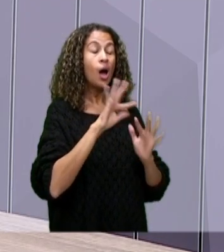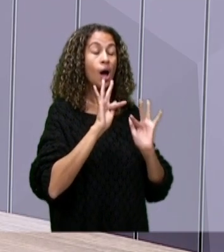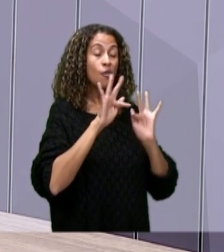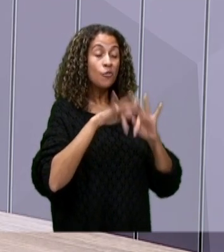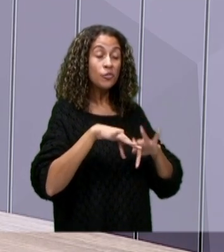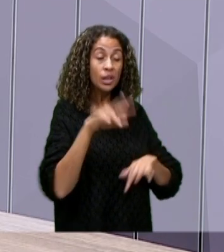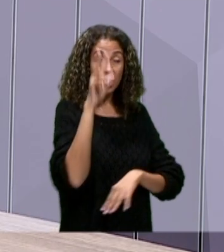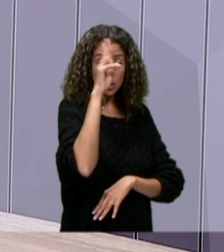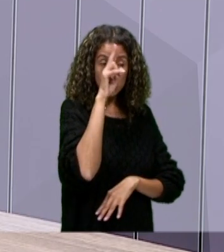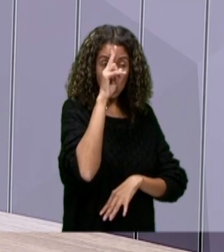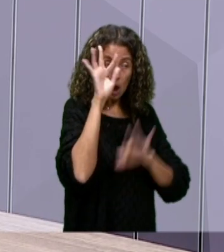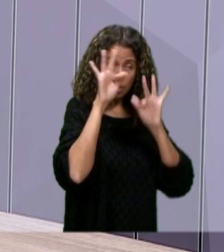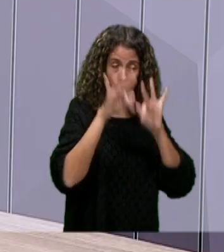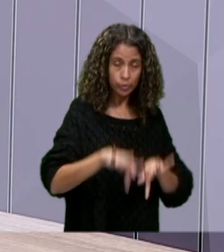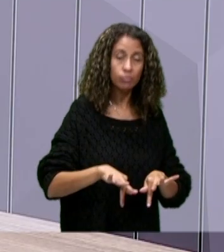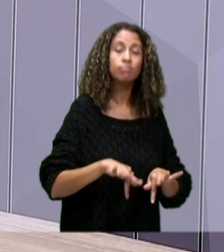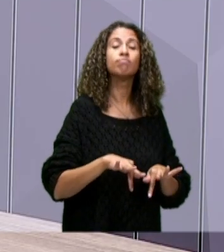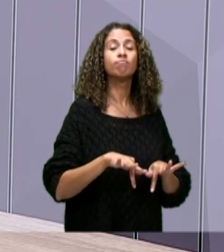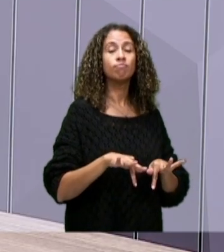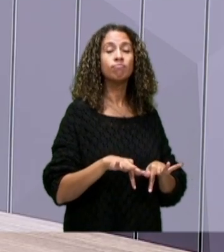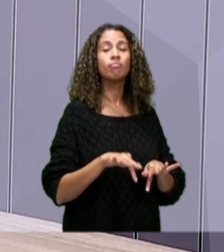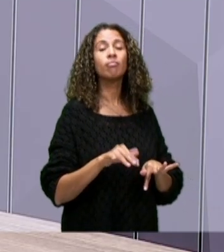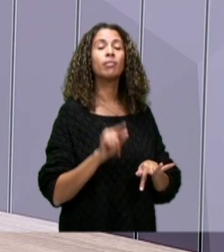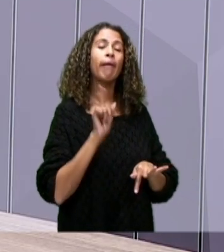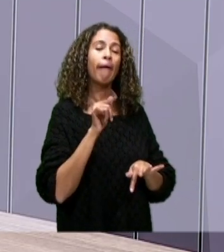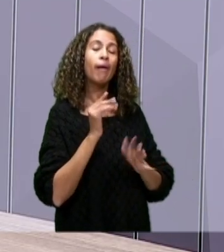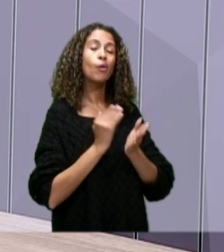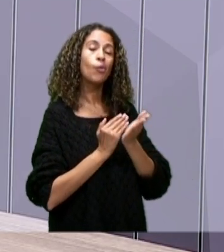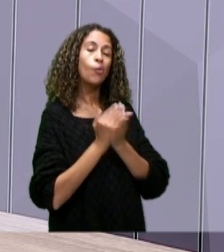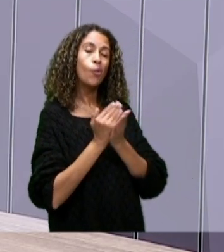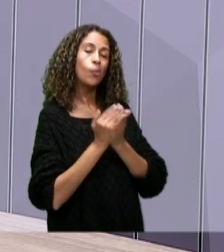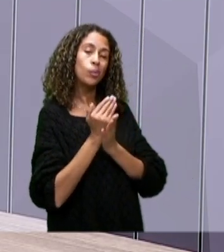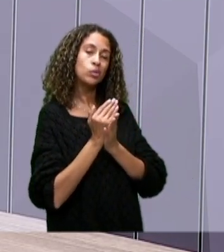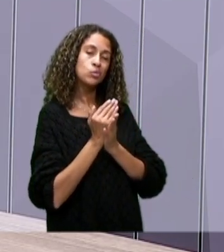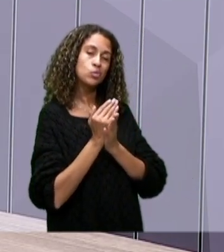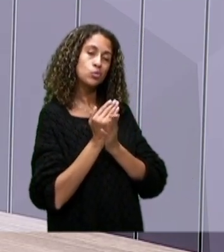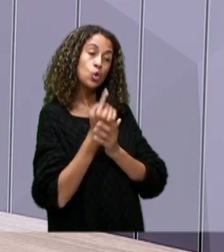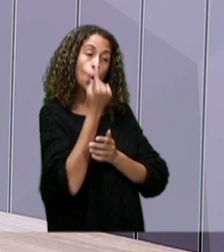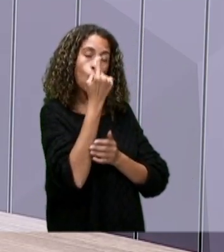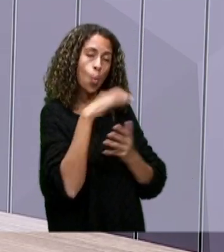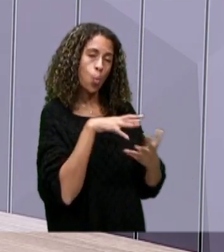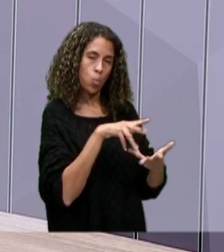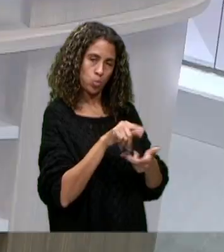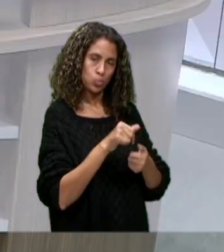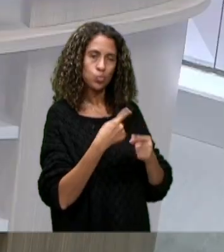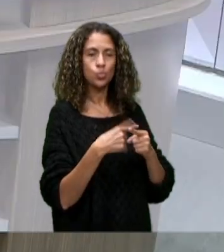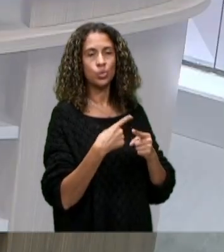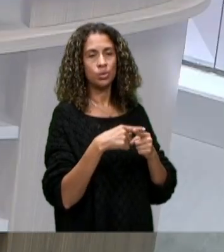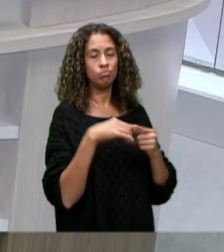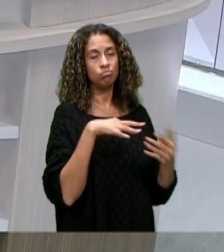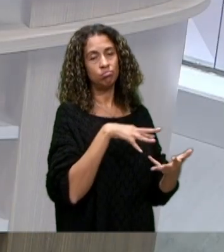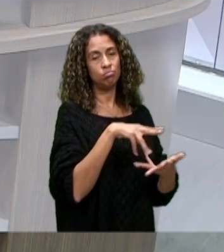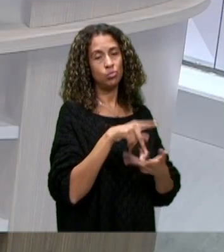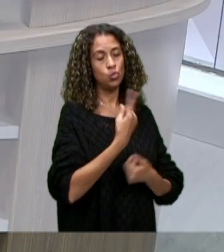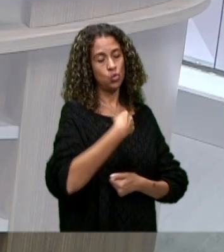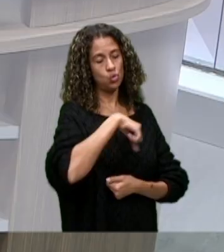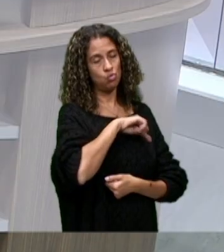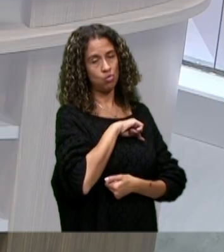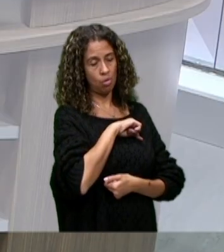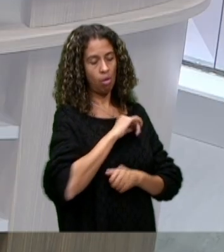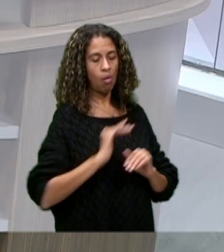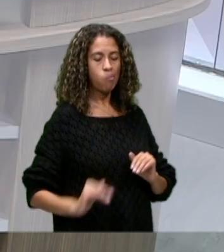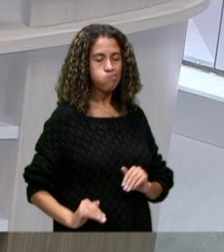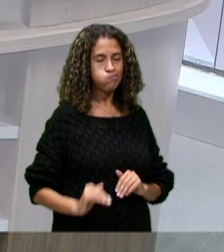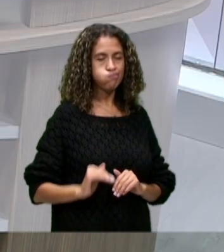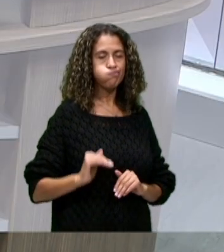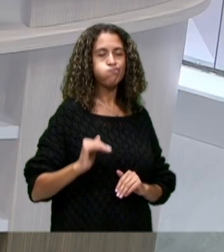história, que é o início de fim de um mundo, porque é um mundo do qual a gente que